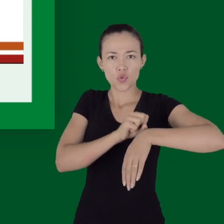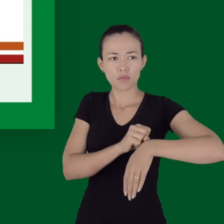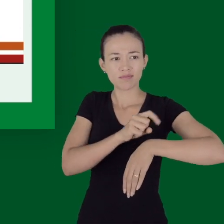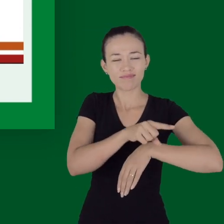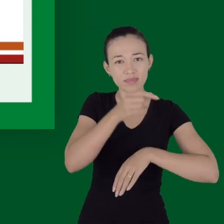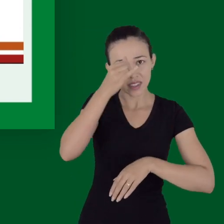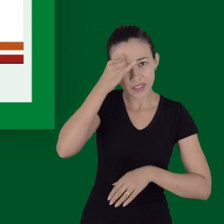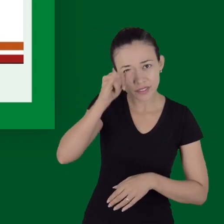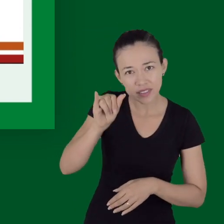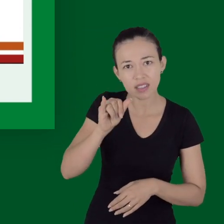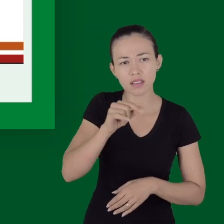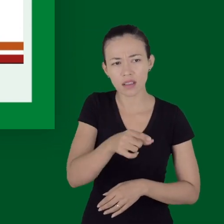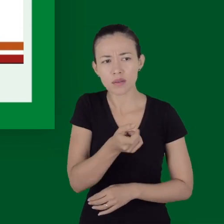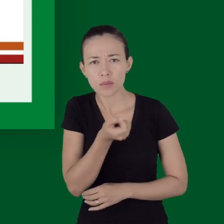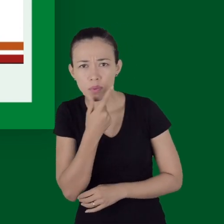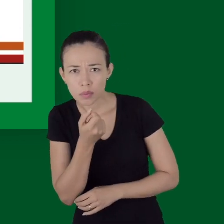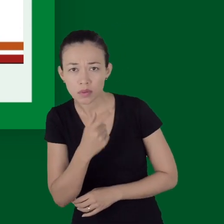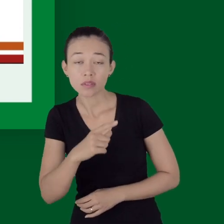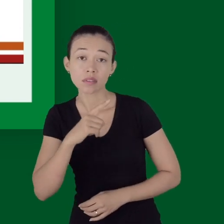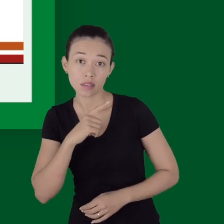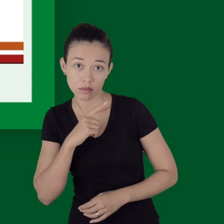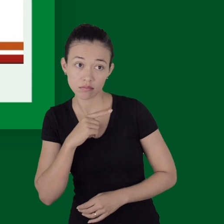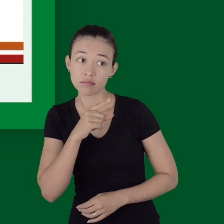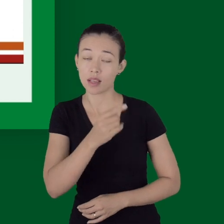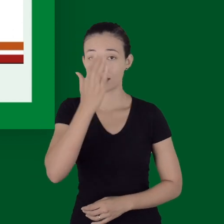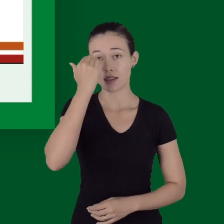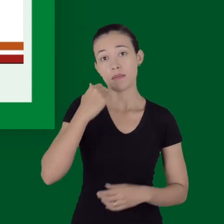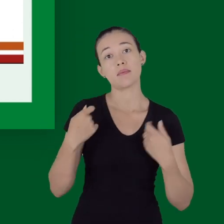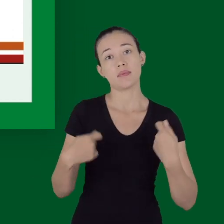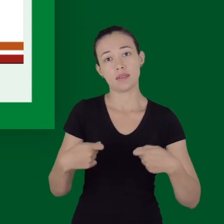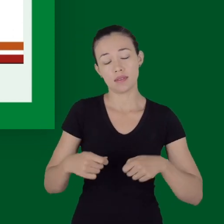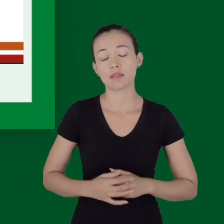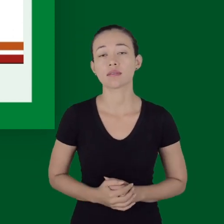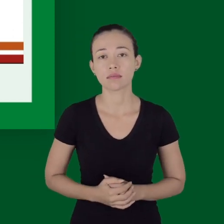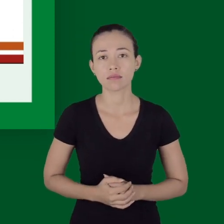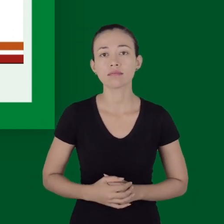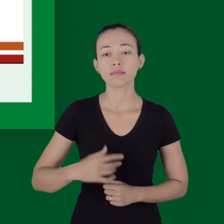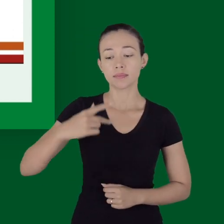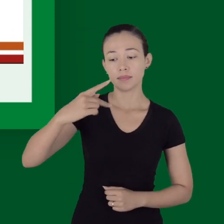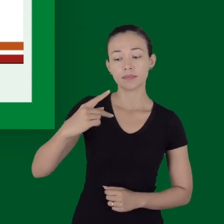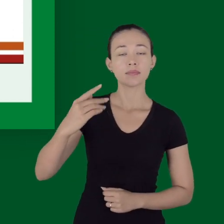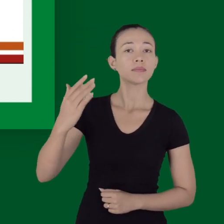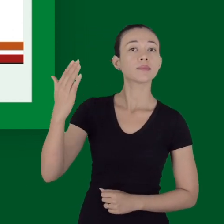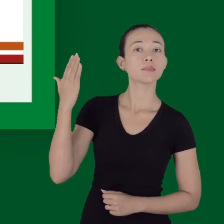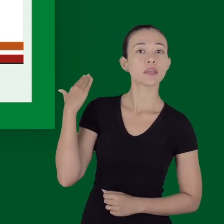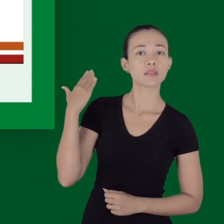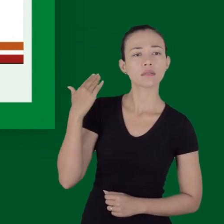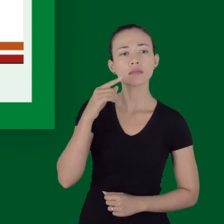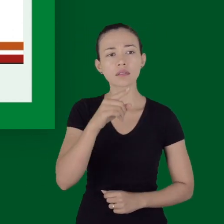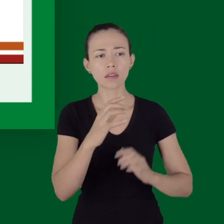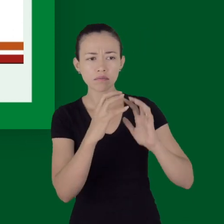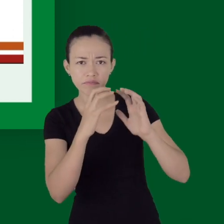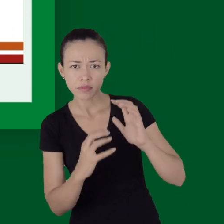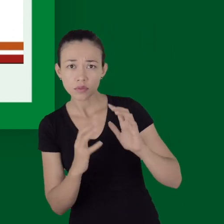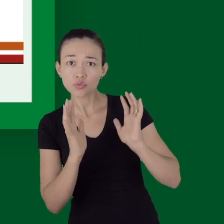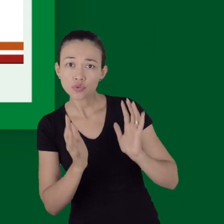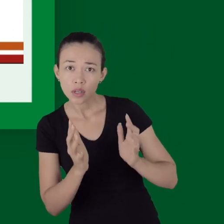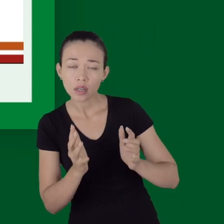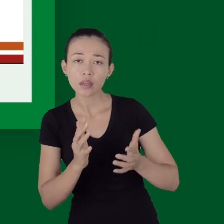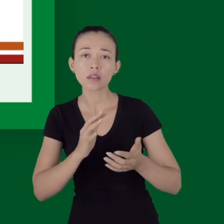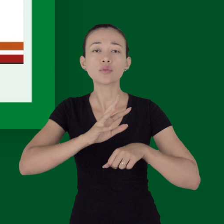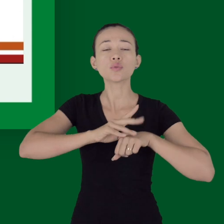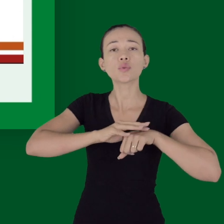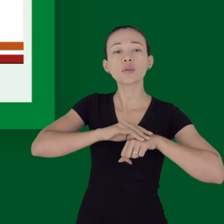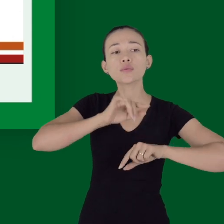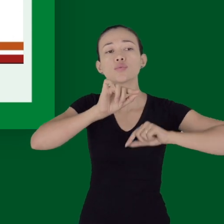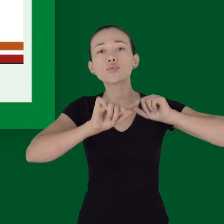coisas importantes, né, para a gente fazer atendimento do AVC. Passado médico, se tem alguma doença, se já teve AVC, se